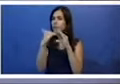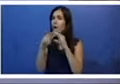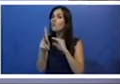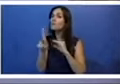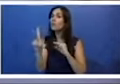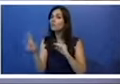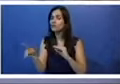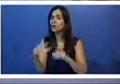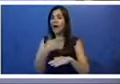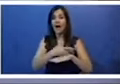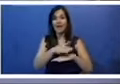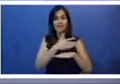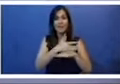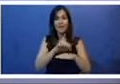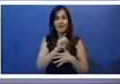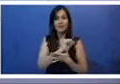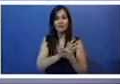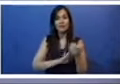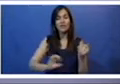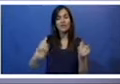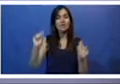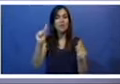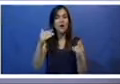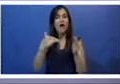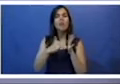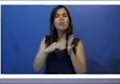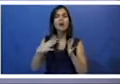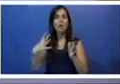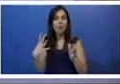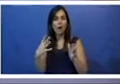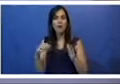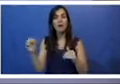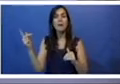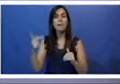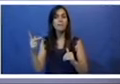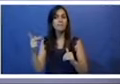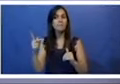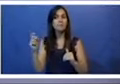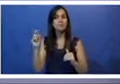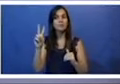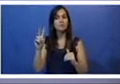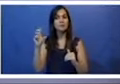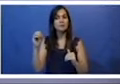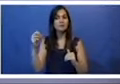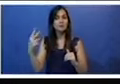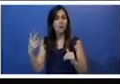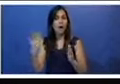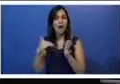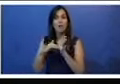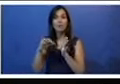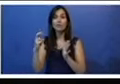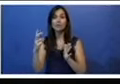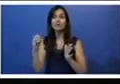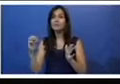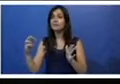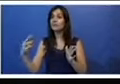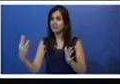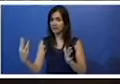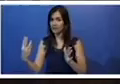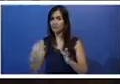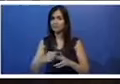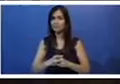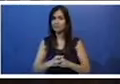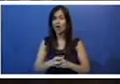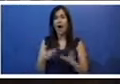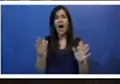tarefa exercício de um até o quro da páginas 202 e 203